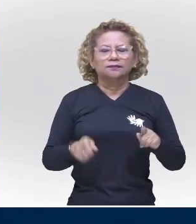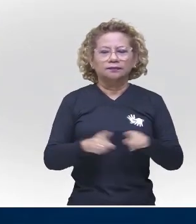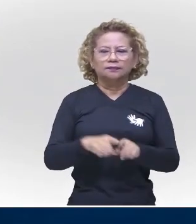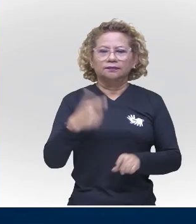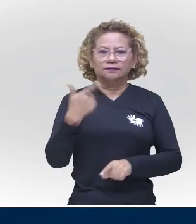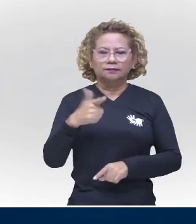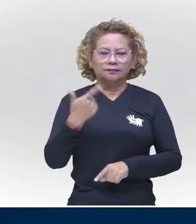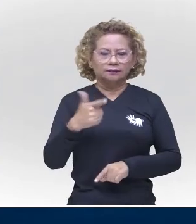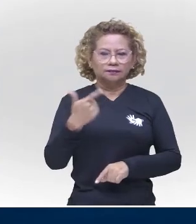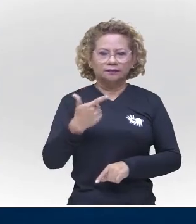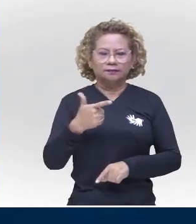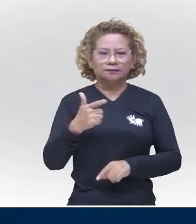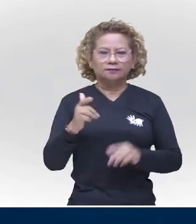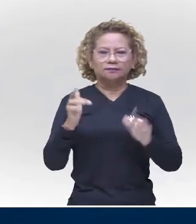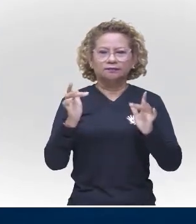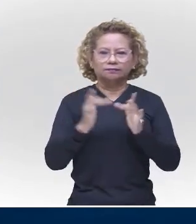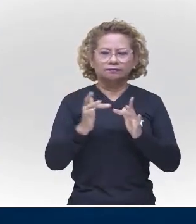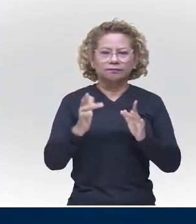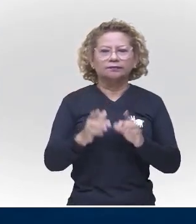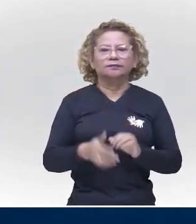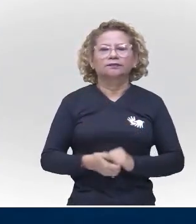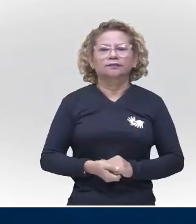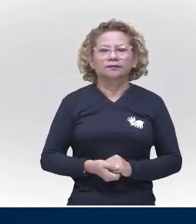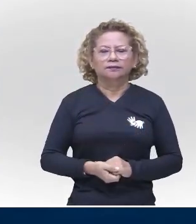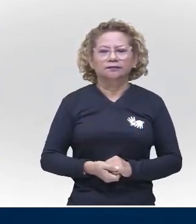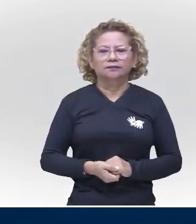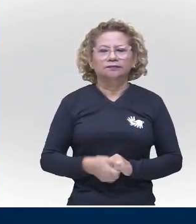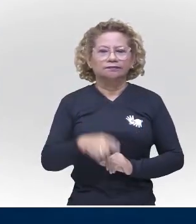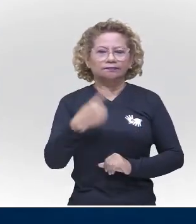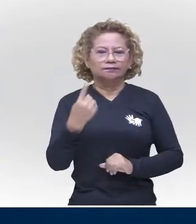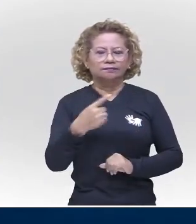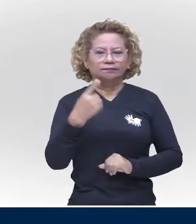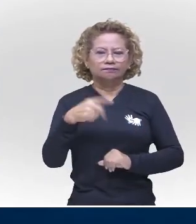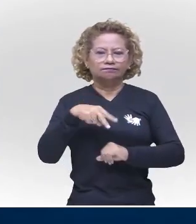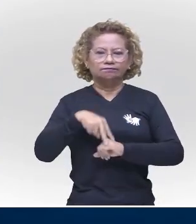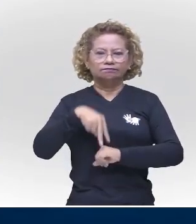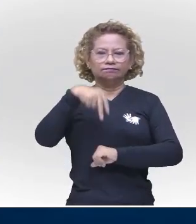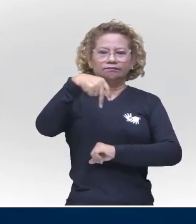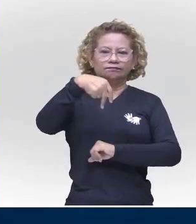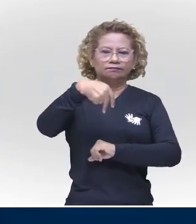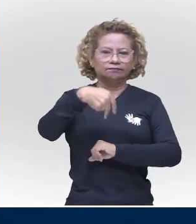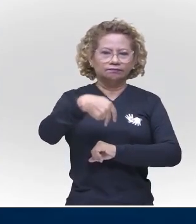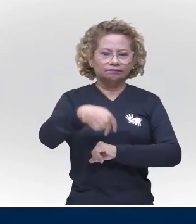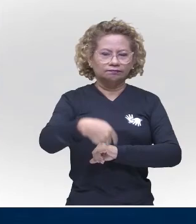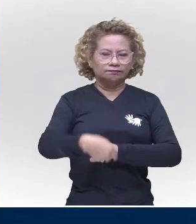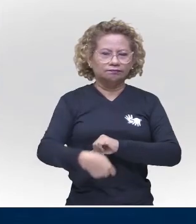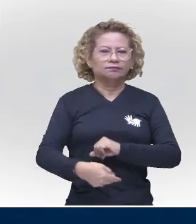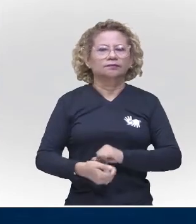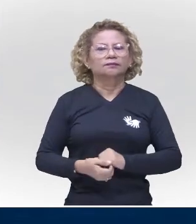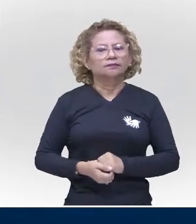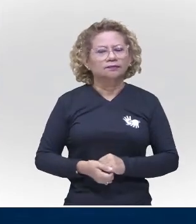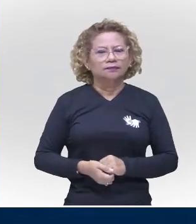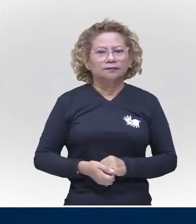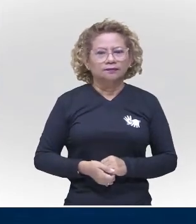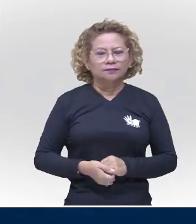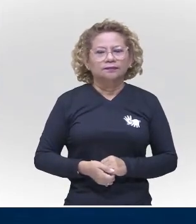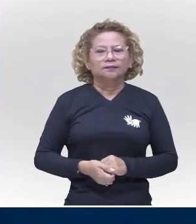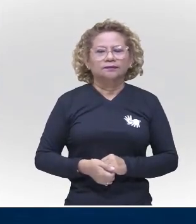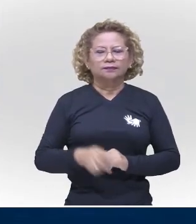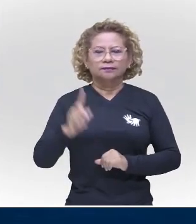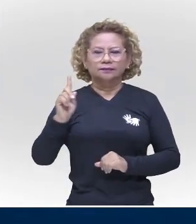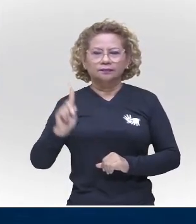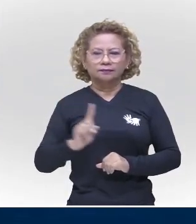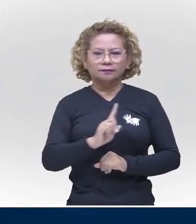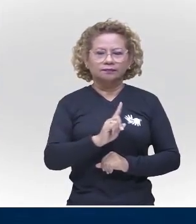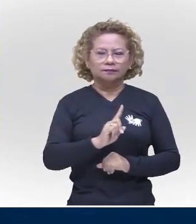nós temos o salto ornamental, que também é uma prova individual sem interação. Cada um vai competir no seu